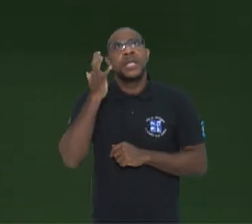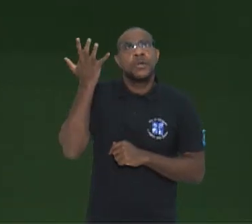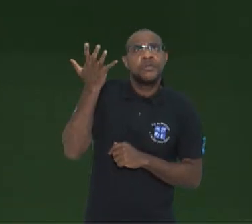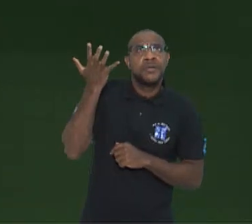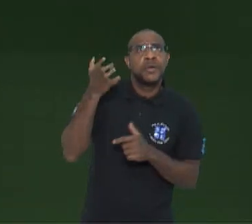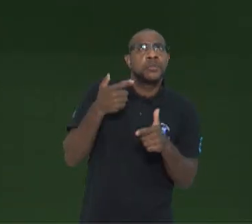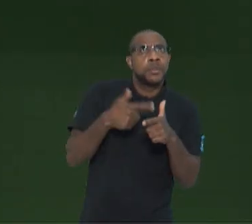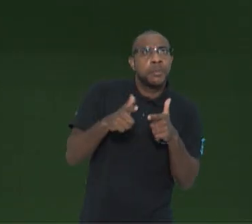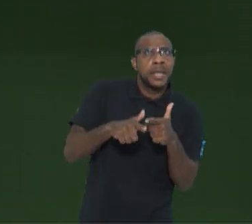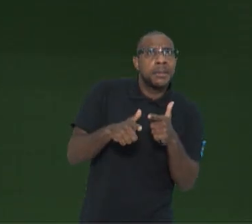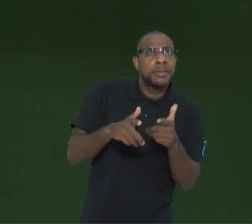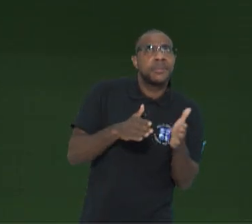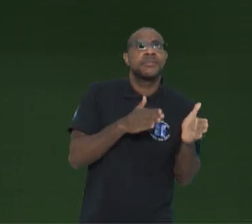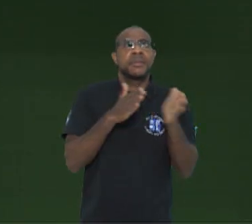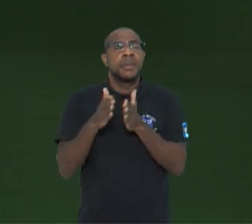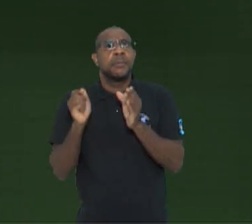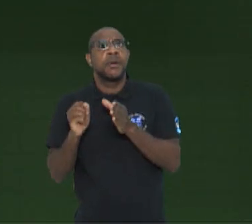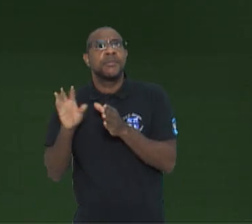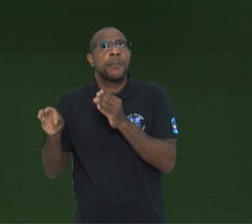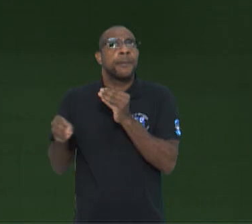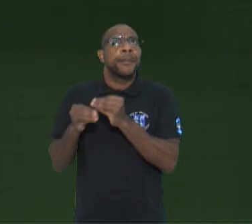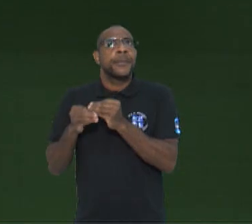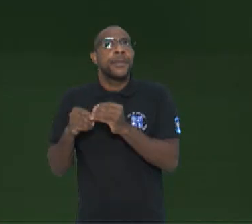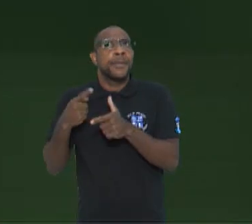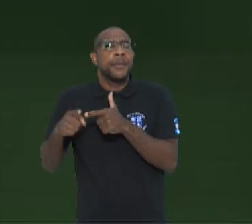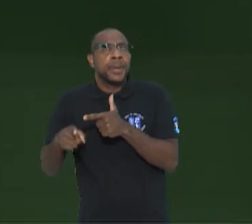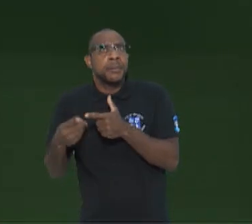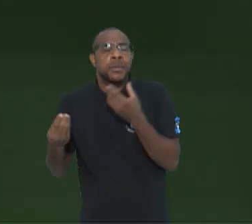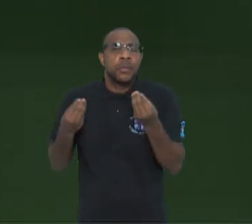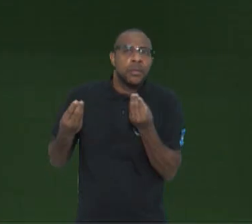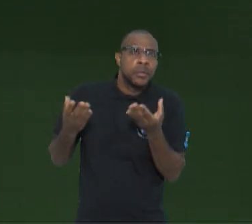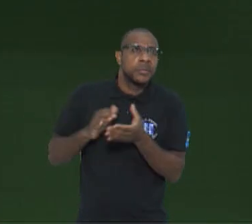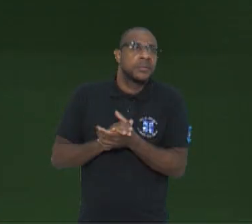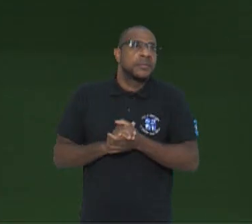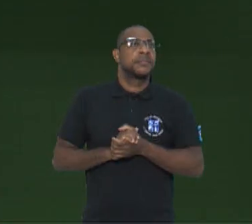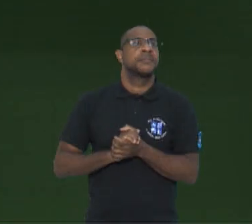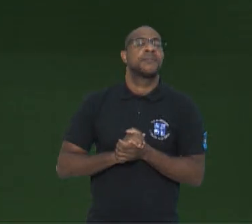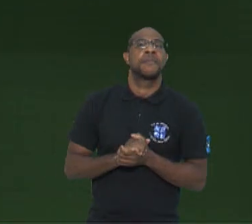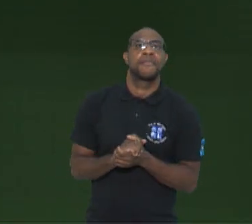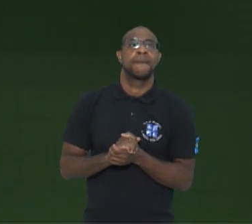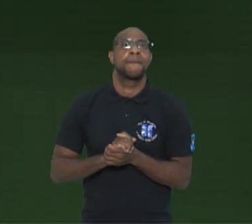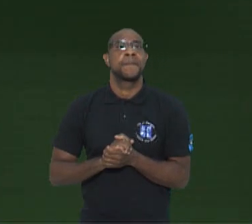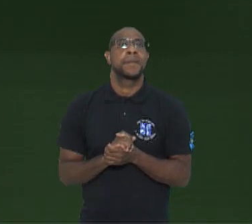também um outro problema. Então, como aqui foram pedidos problemas, tudo bem citar.